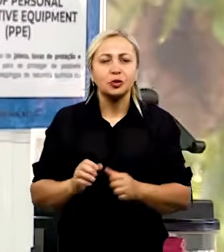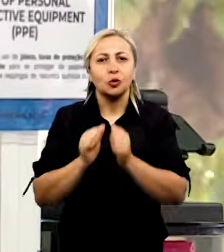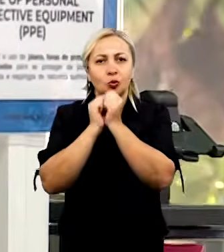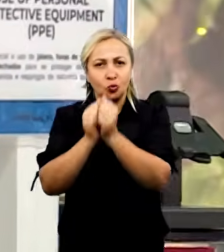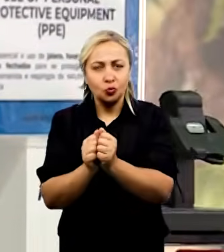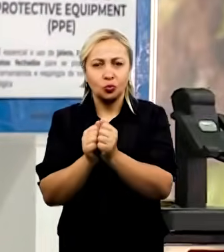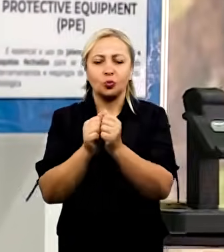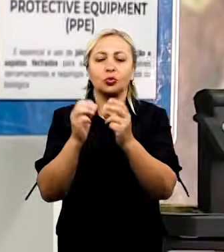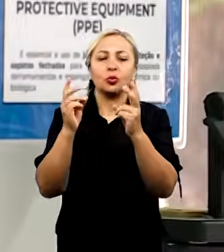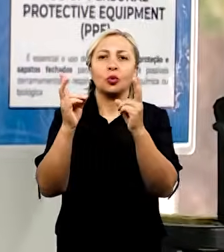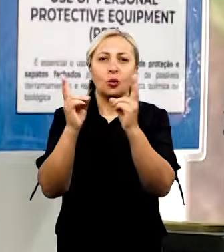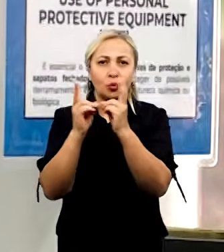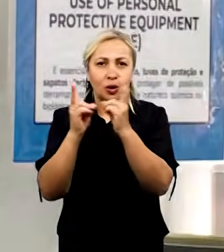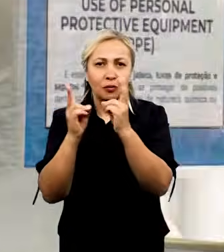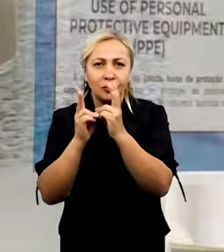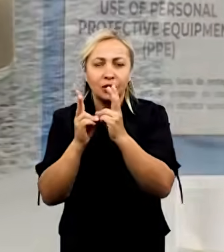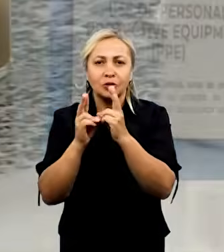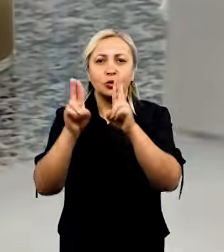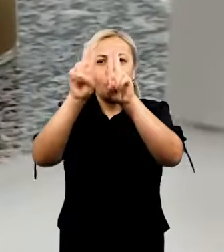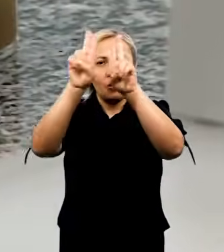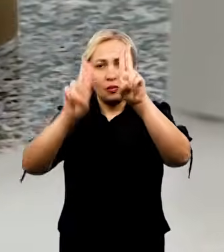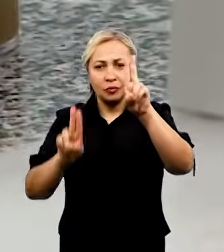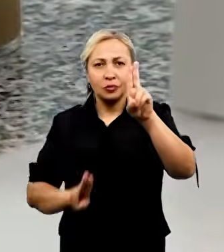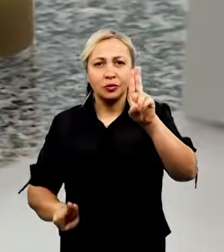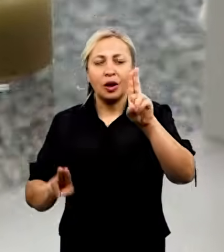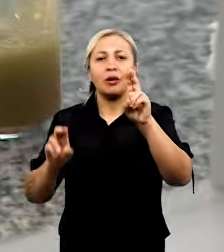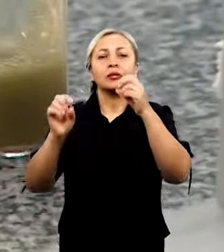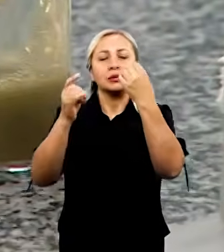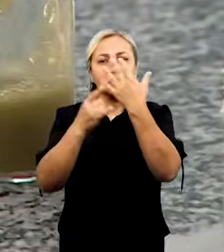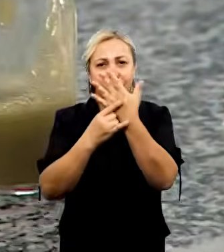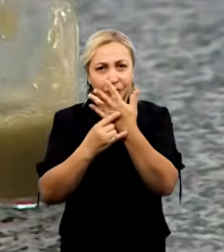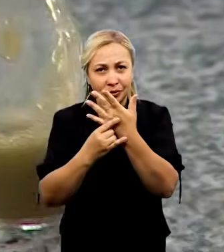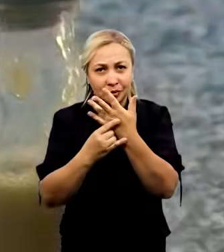Brasil, uma parceria UFRN, o FRJ no Rio de